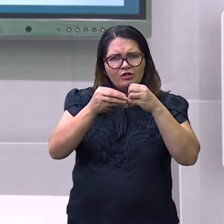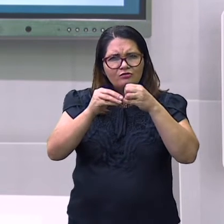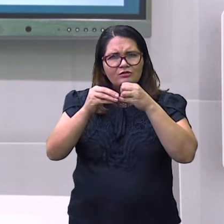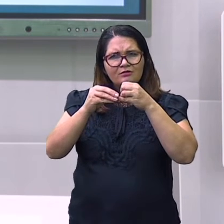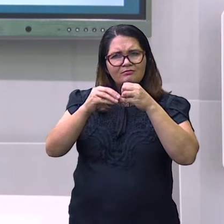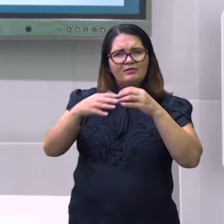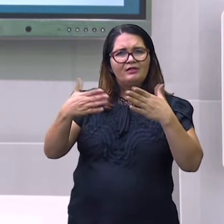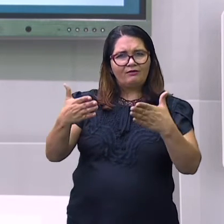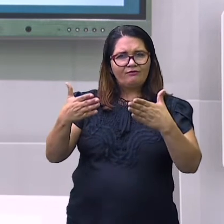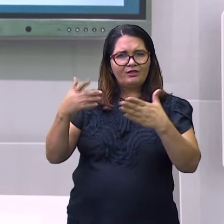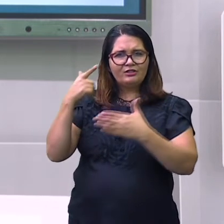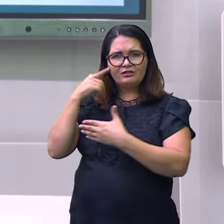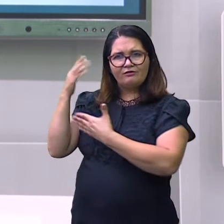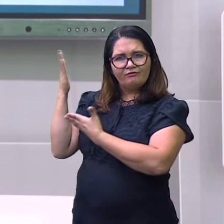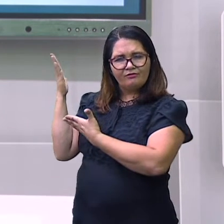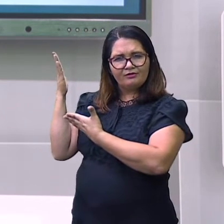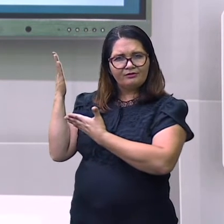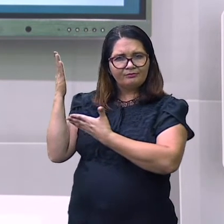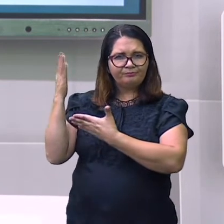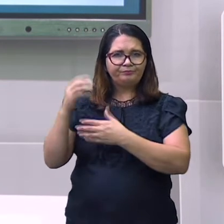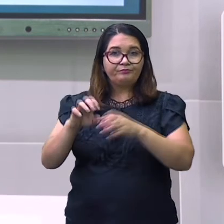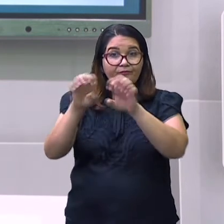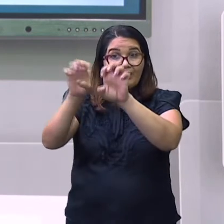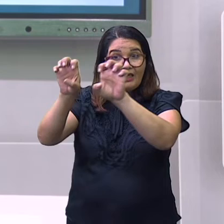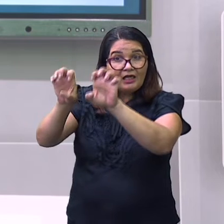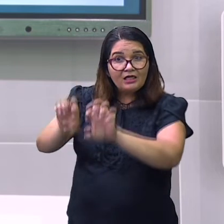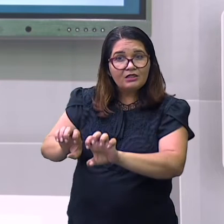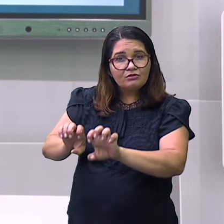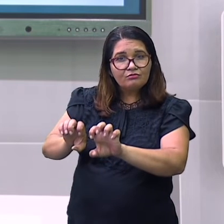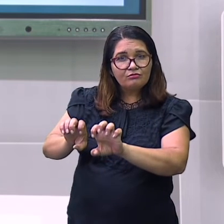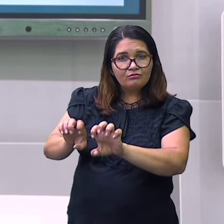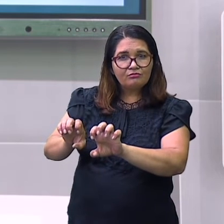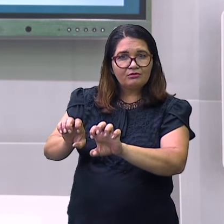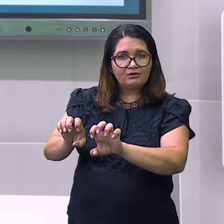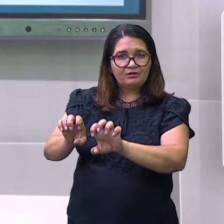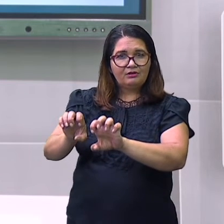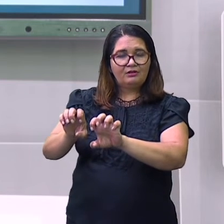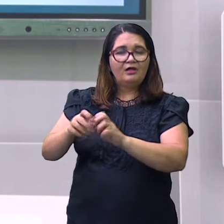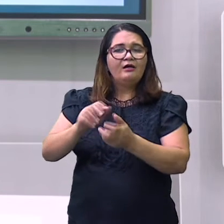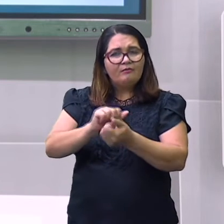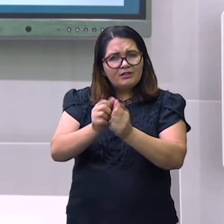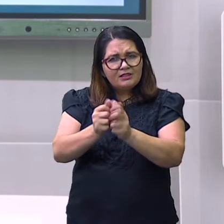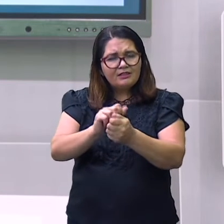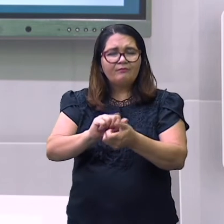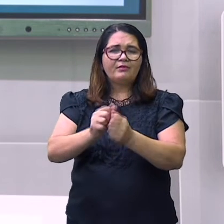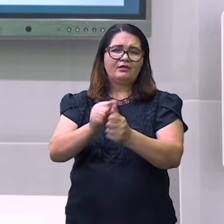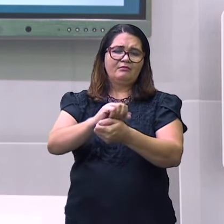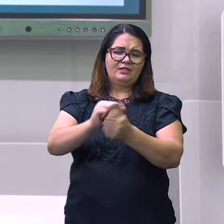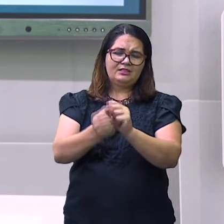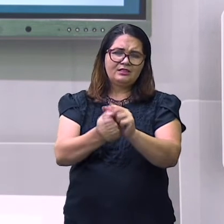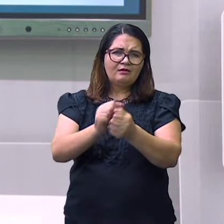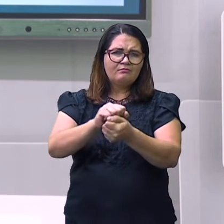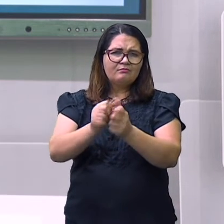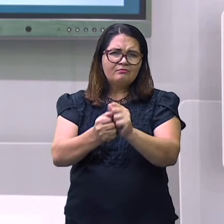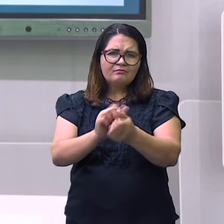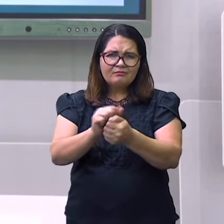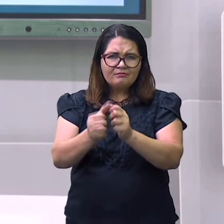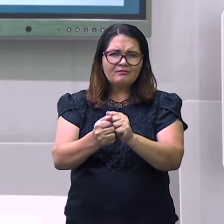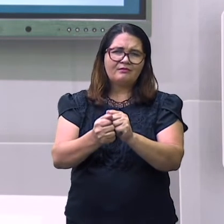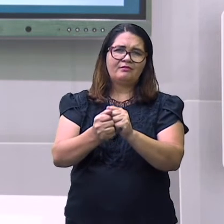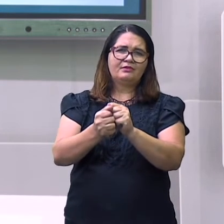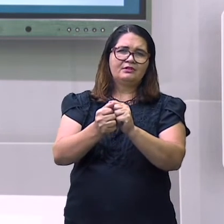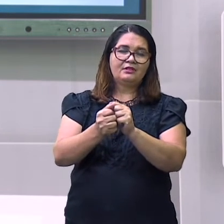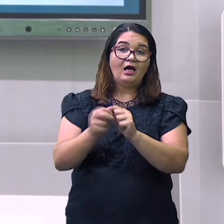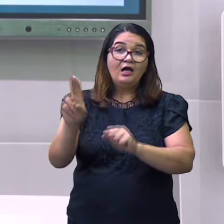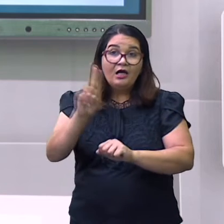mistura que eu fiz aqui com os verdes. Posso até colocar uma outra cor aqui para poder a gente diferenciar um pouco esse tom, né? Porque já